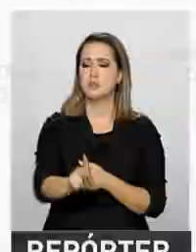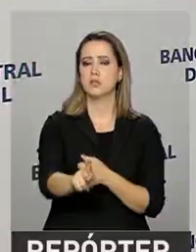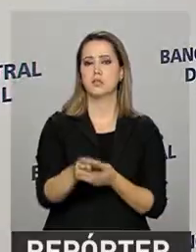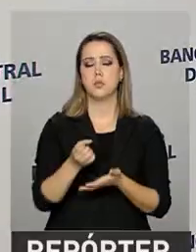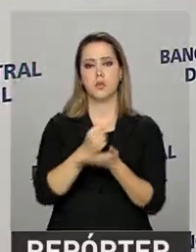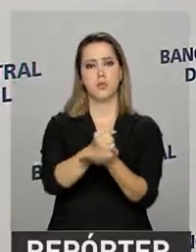celular de um dos clientes